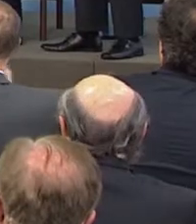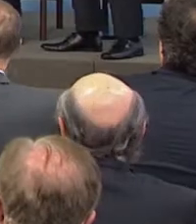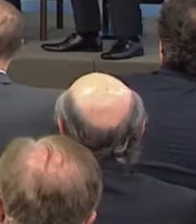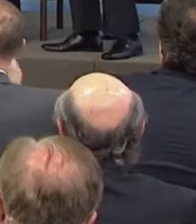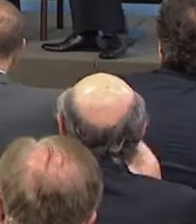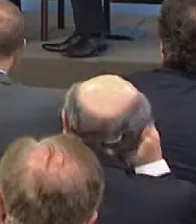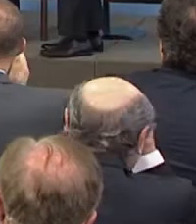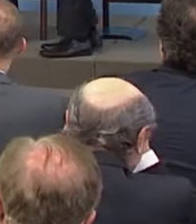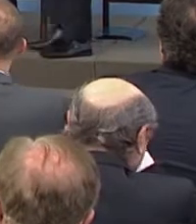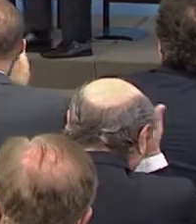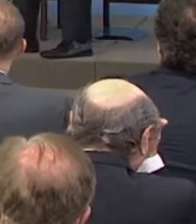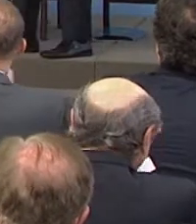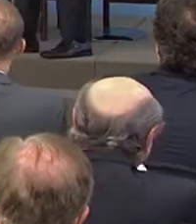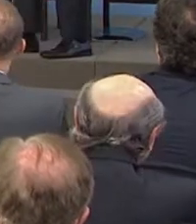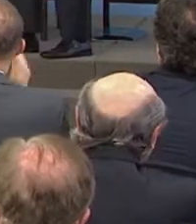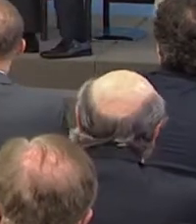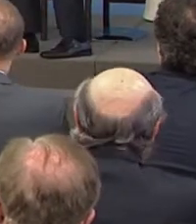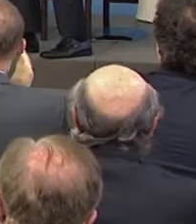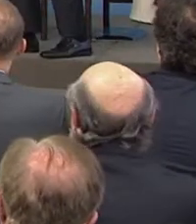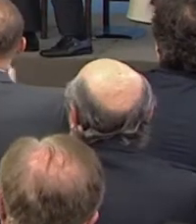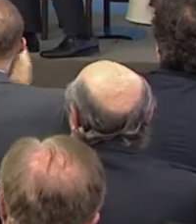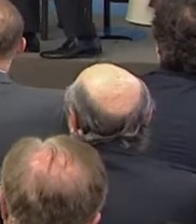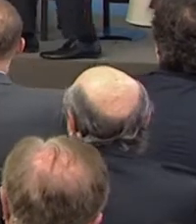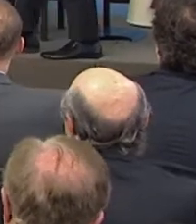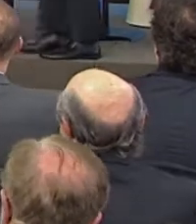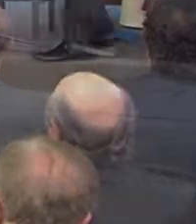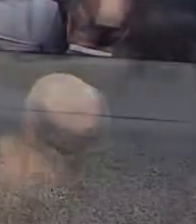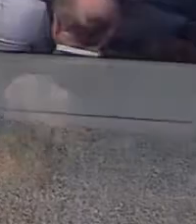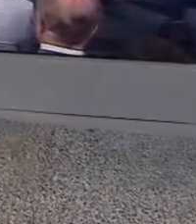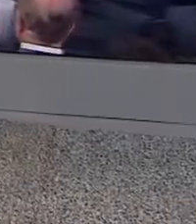está encerrada esta cerimônia